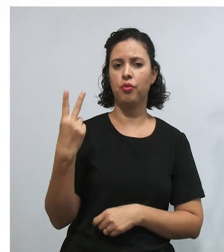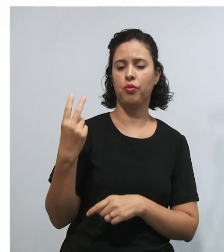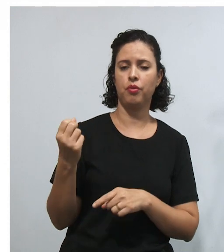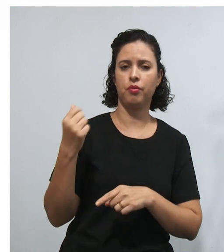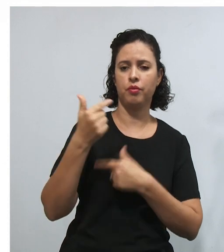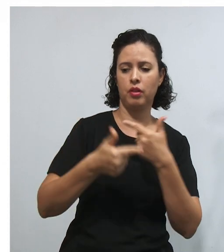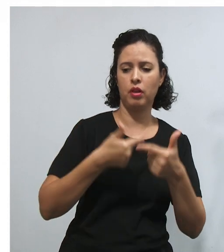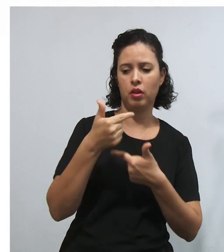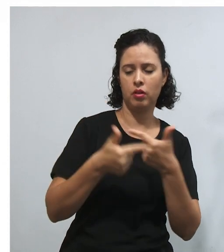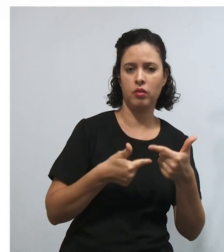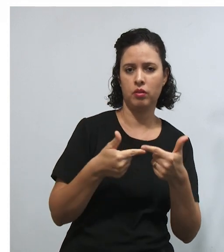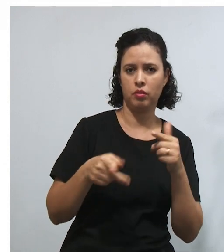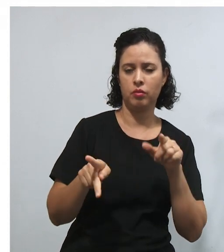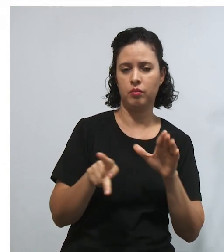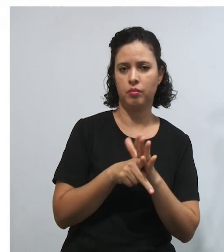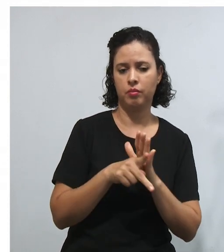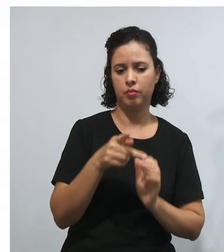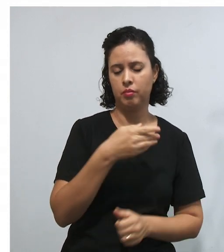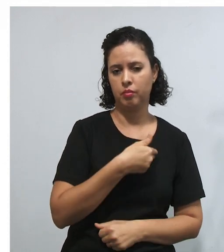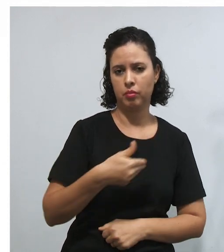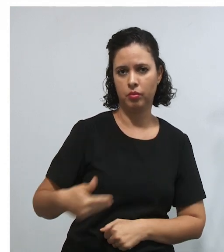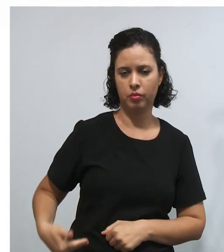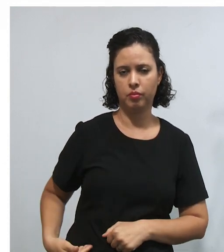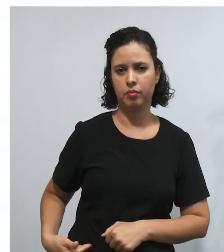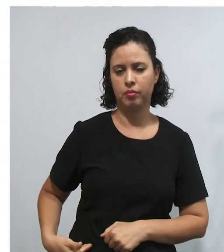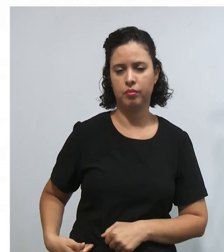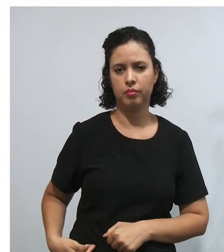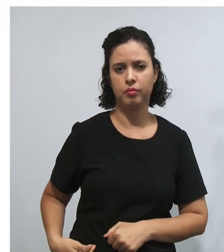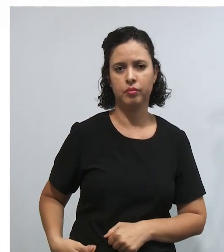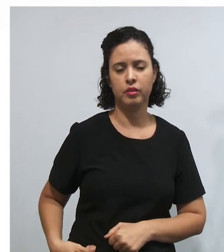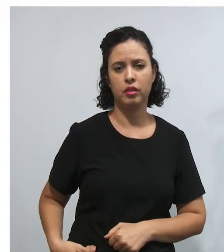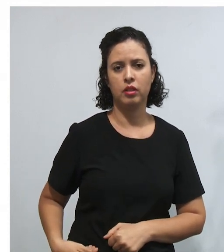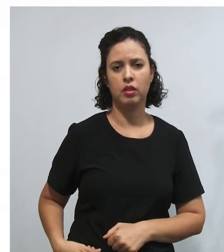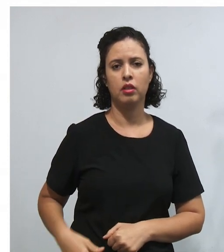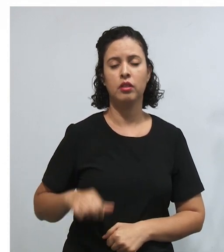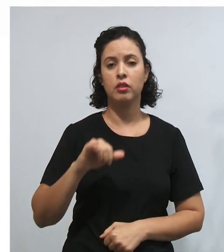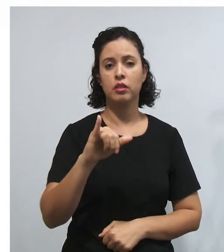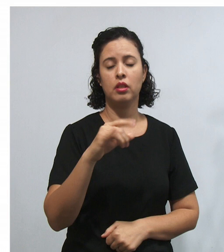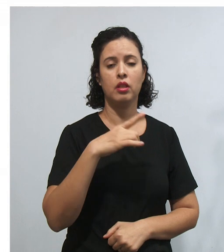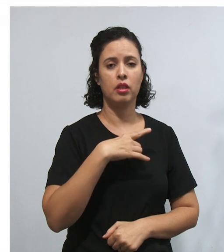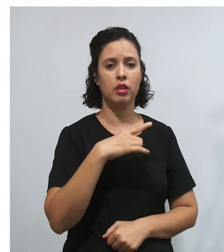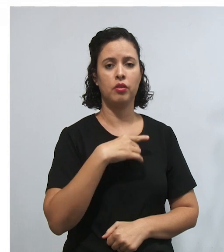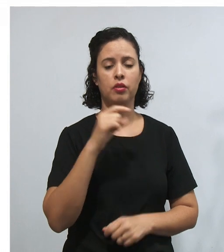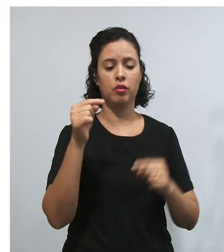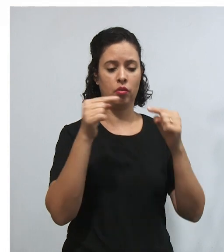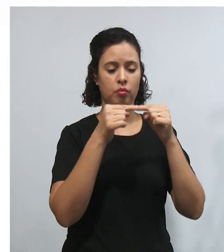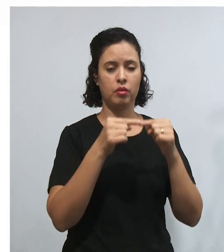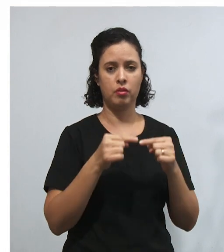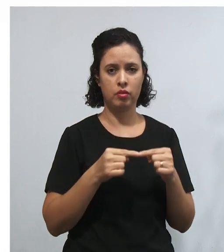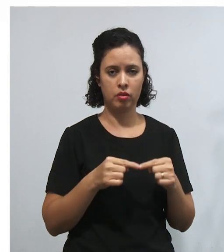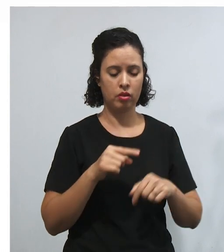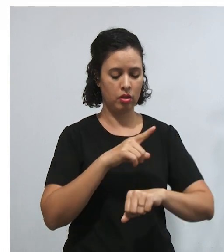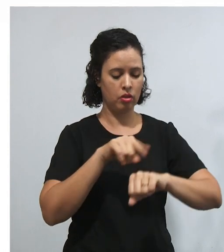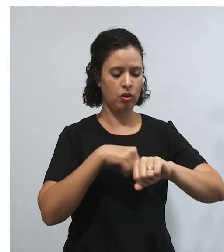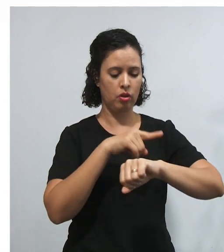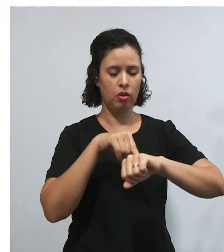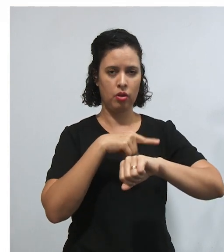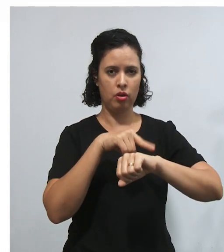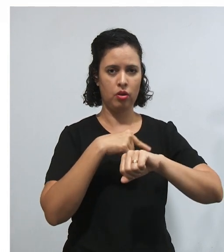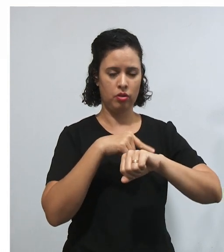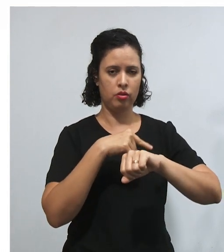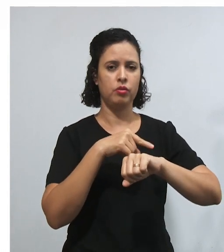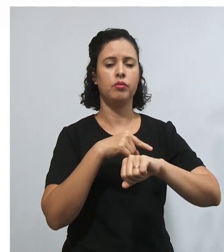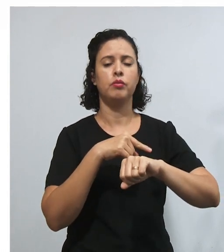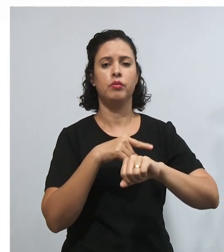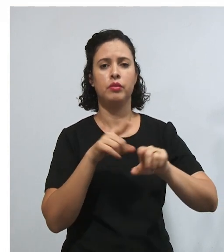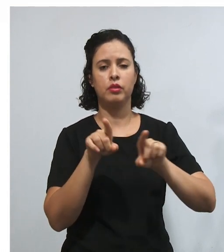cargos públicos, exceto, né, de quando houver compatibilidade de horário, observado